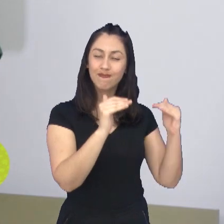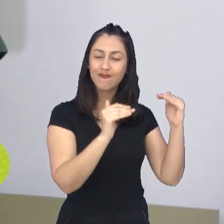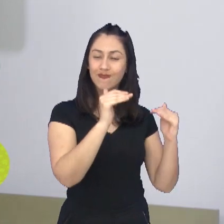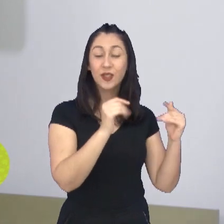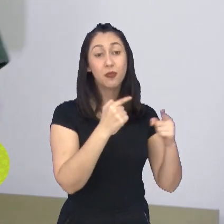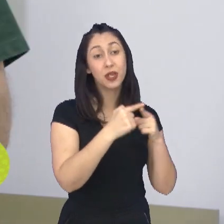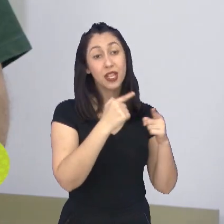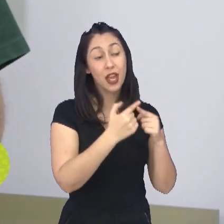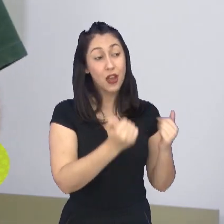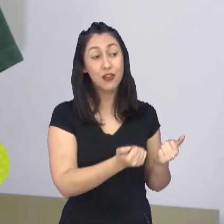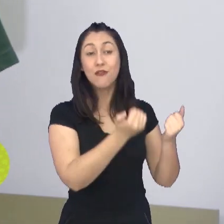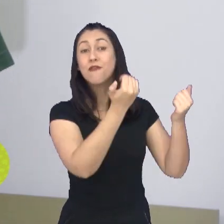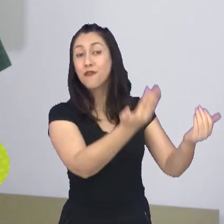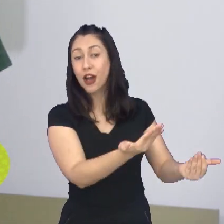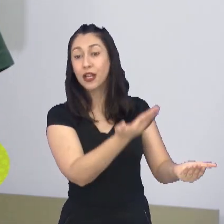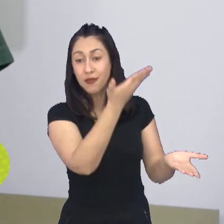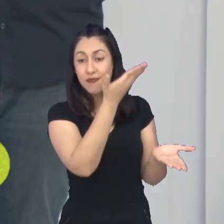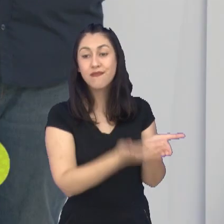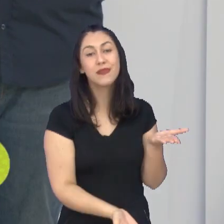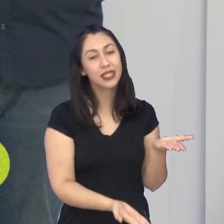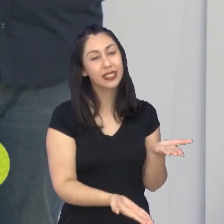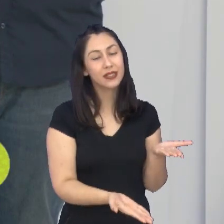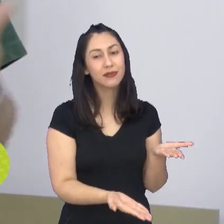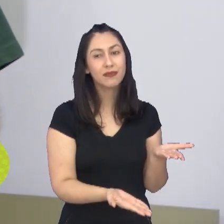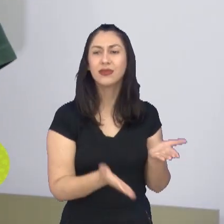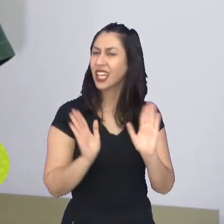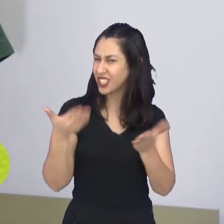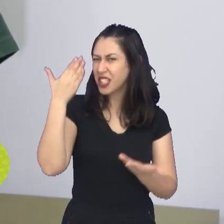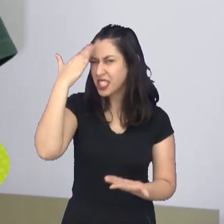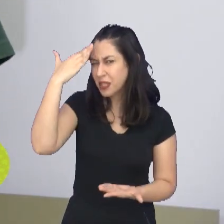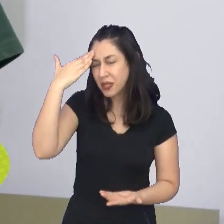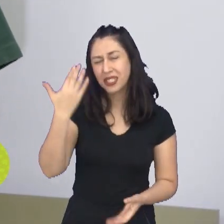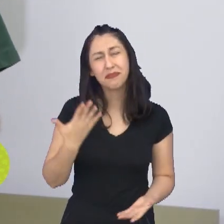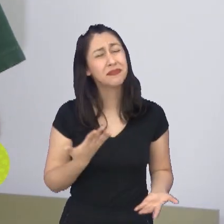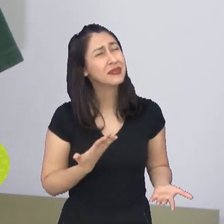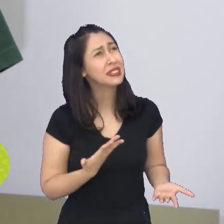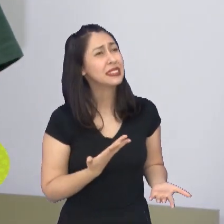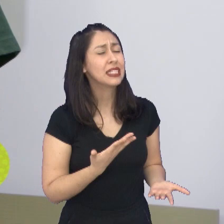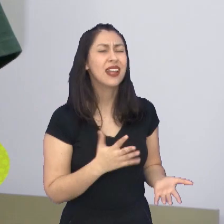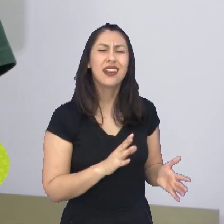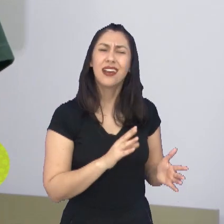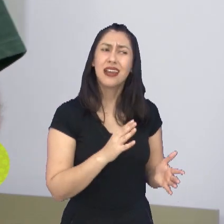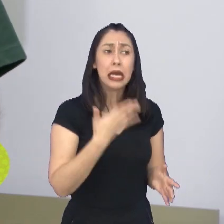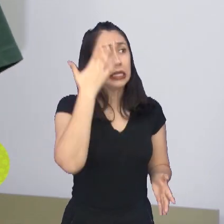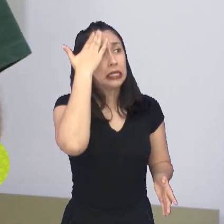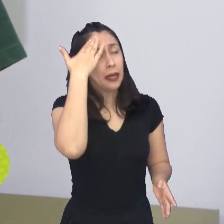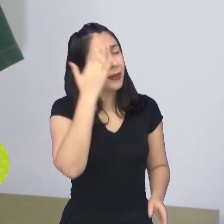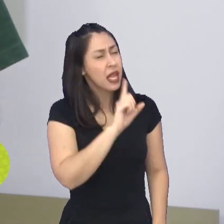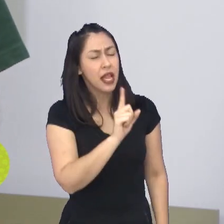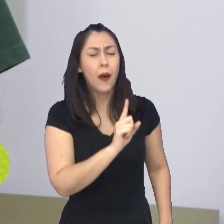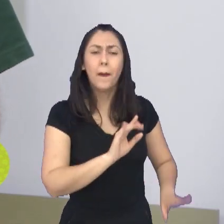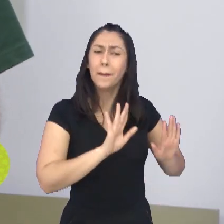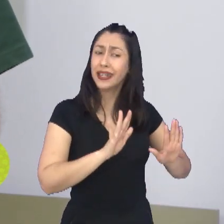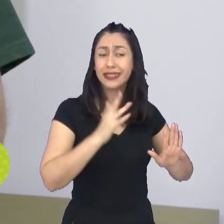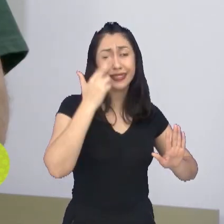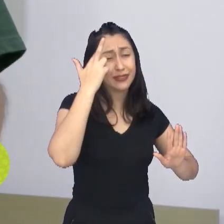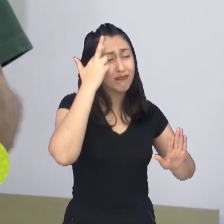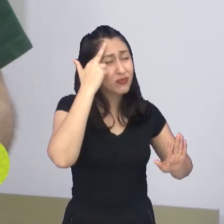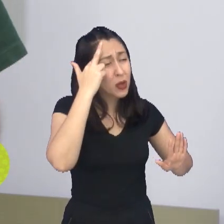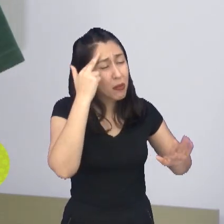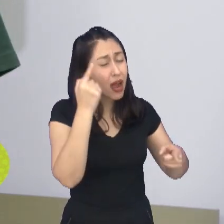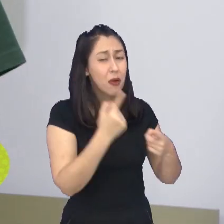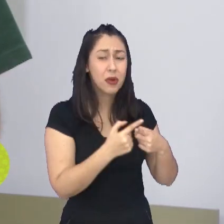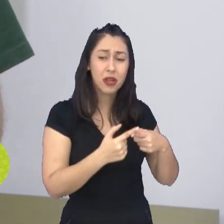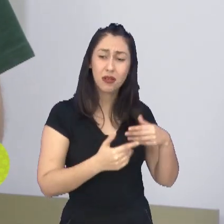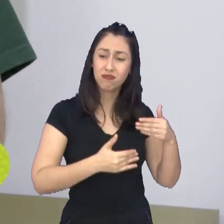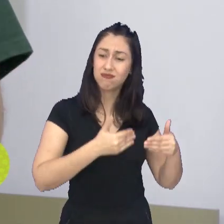que era uma derrota... previsível. Não diria previsível, mas era normal na conjuntura, né, do